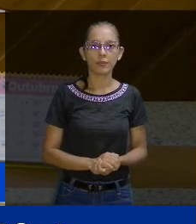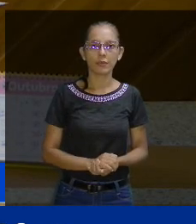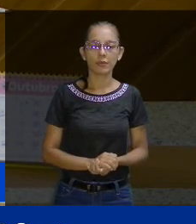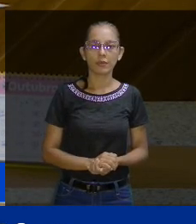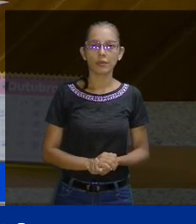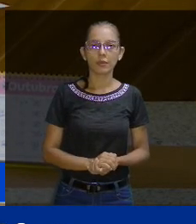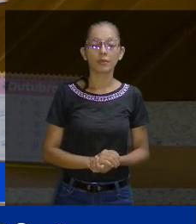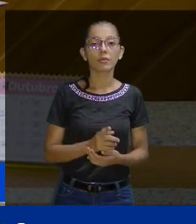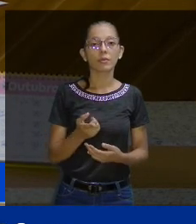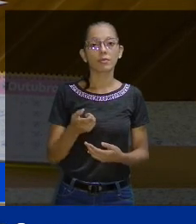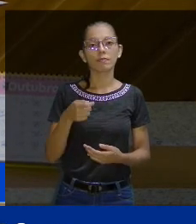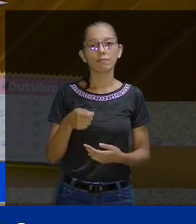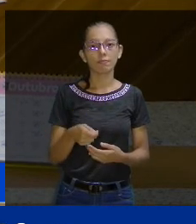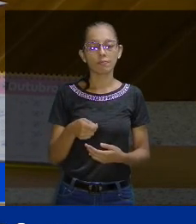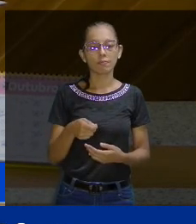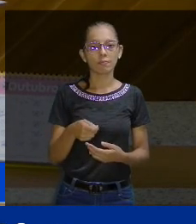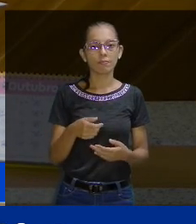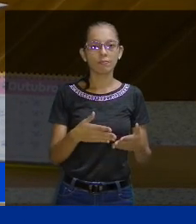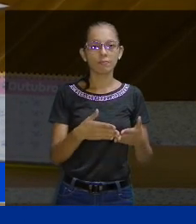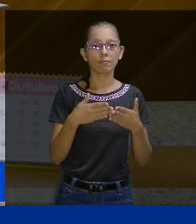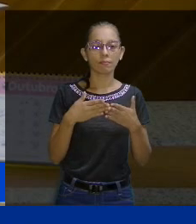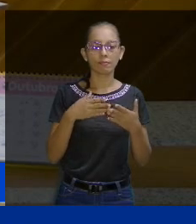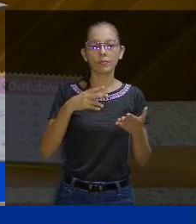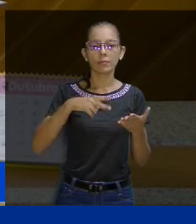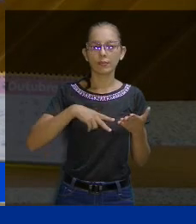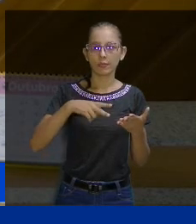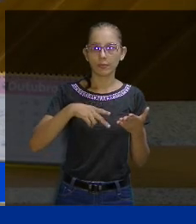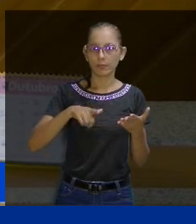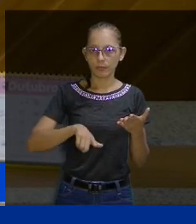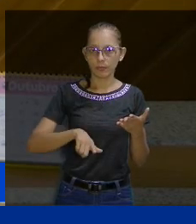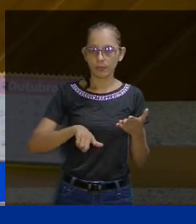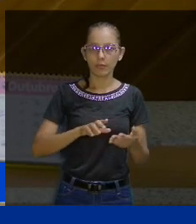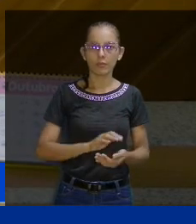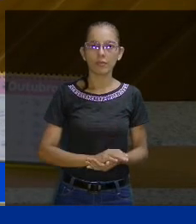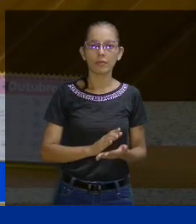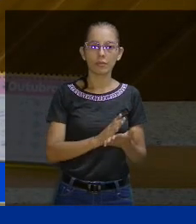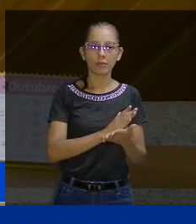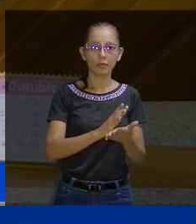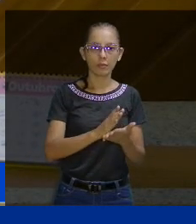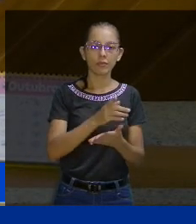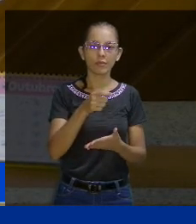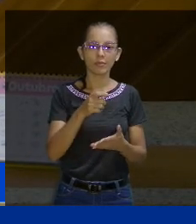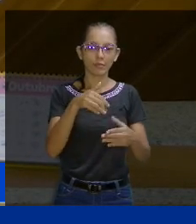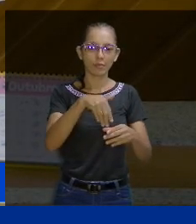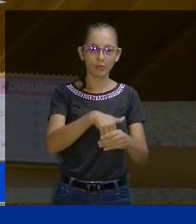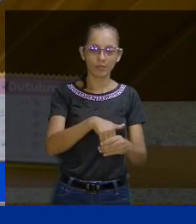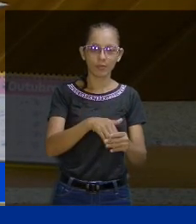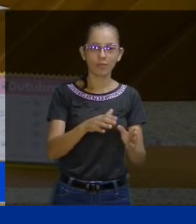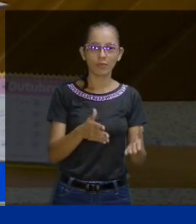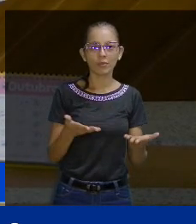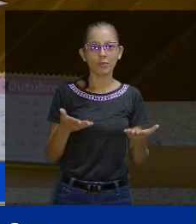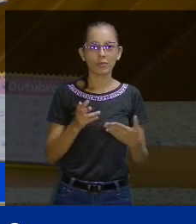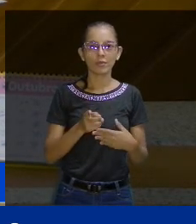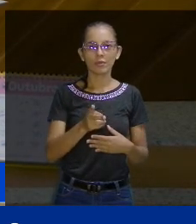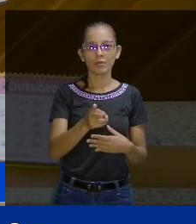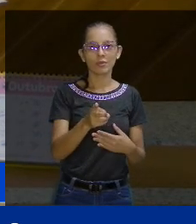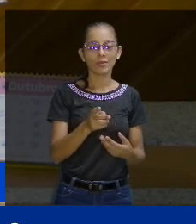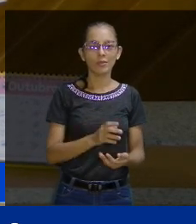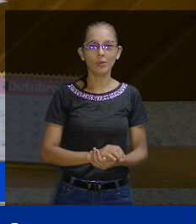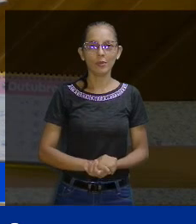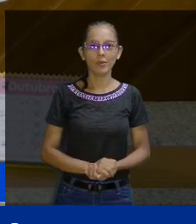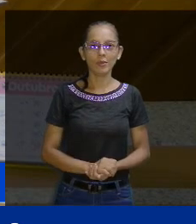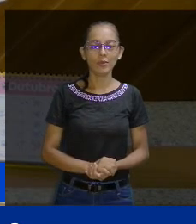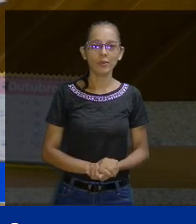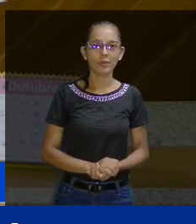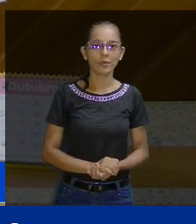Paula Santos, pediu vista ao juiz Rivaldo Valente. Antecipou o voto o juiz Carlos Torque, dando provimento ao recurso. E os juízes